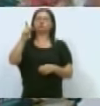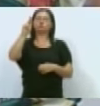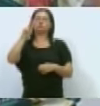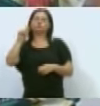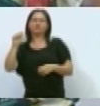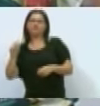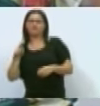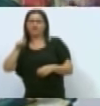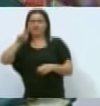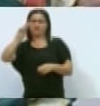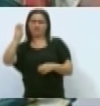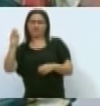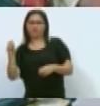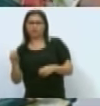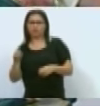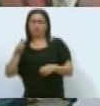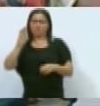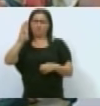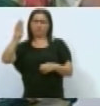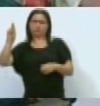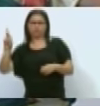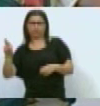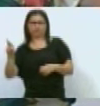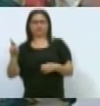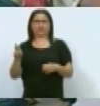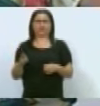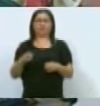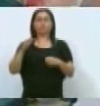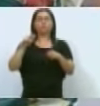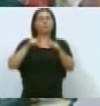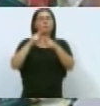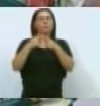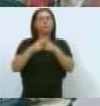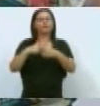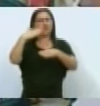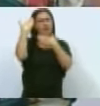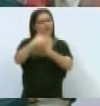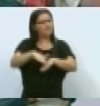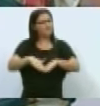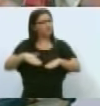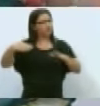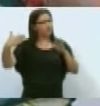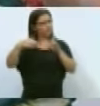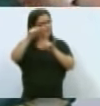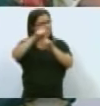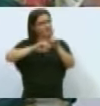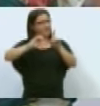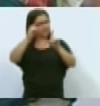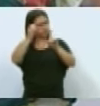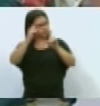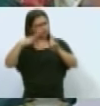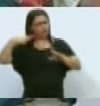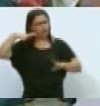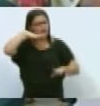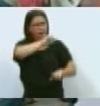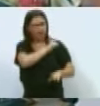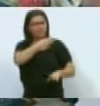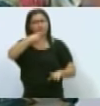unifev.edu.br. Já está na hora de você pensar nisso. Então, corre, porque o vestibular já é agora em outubro. Acesse